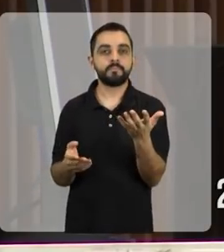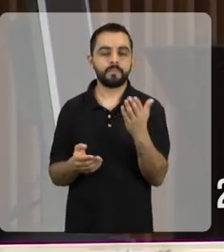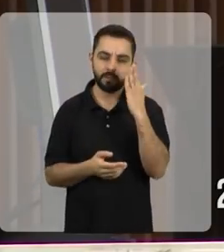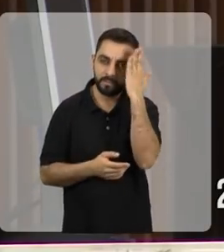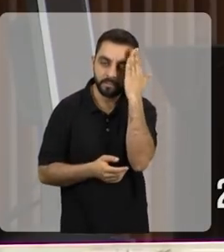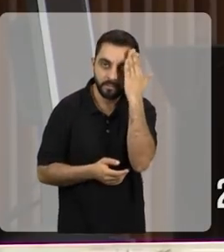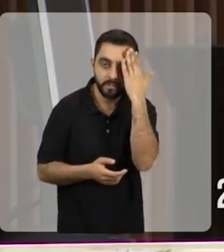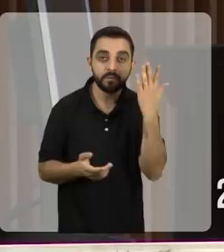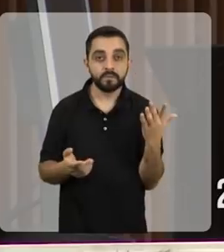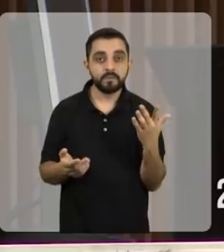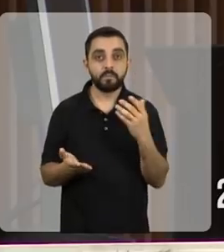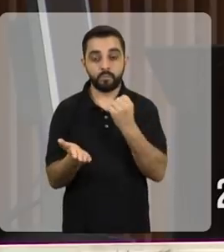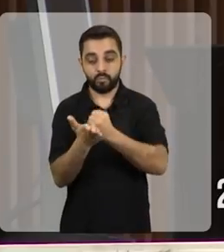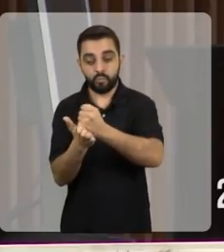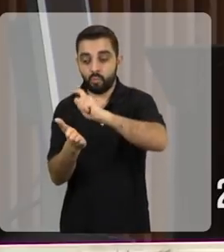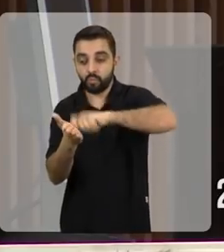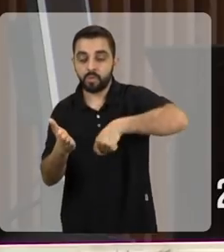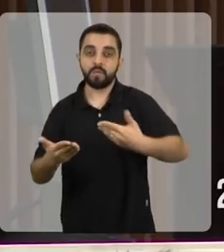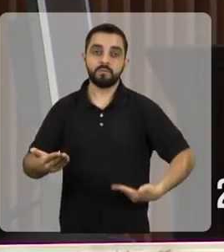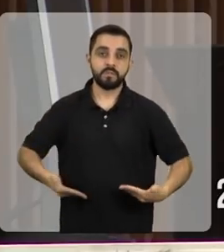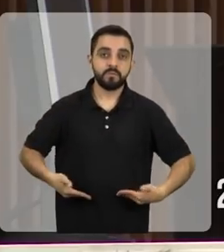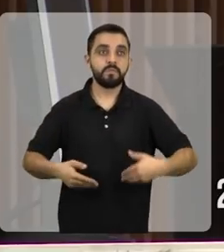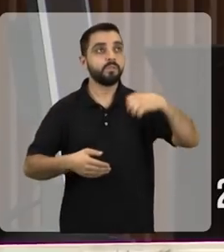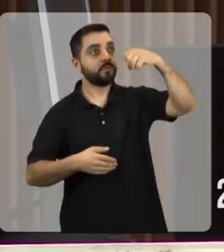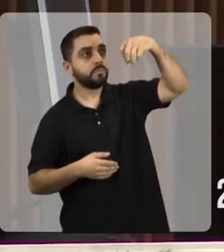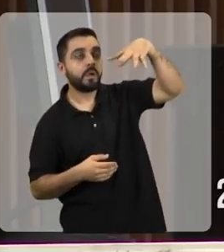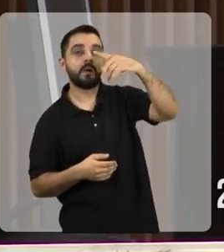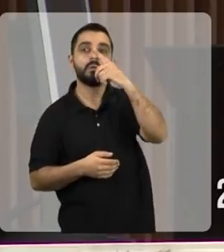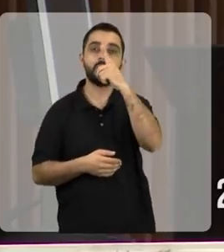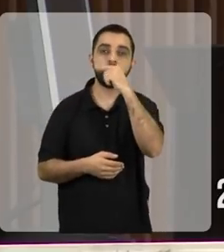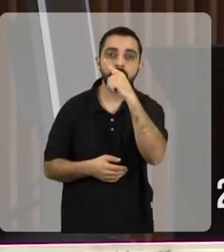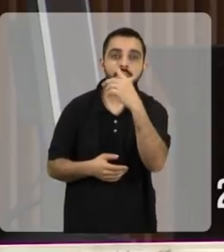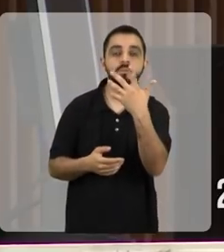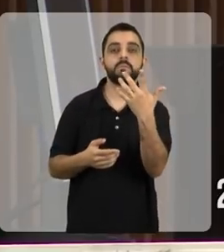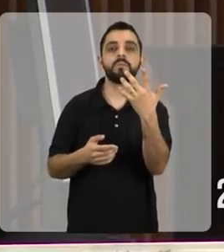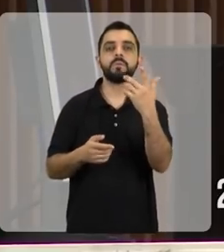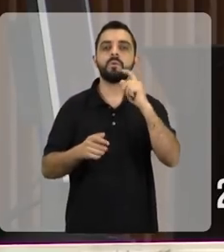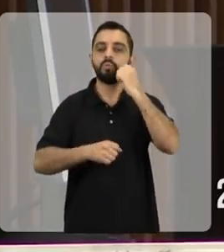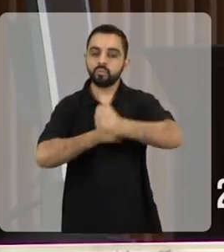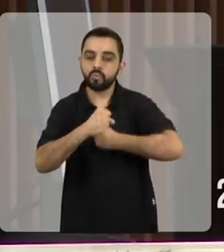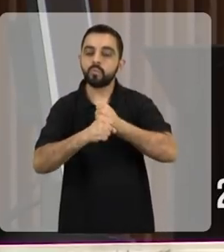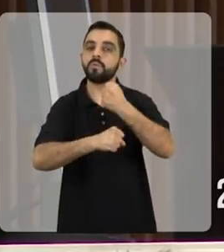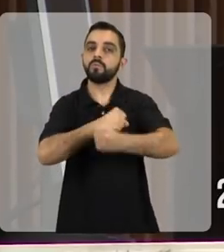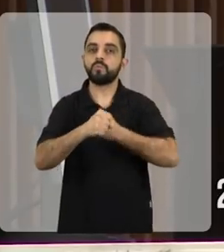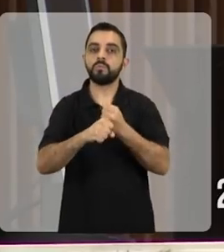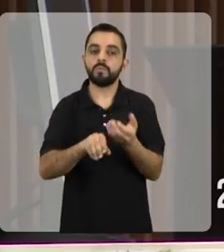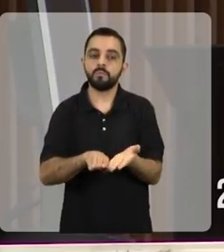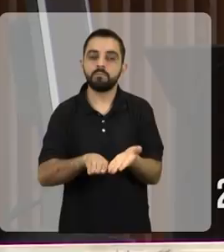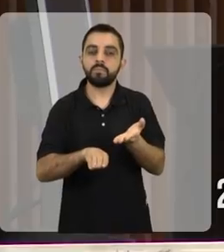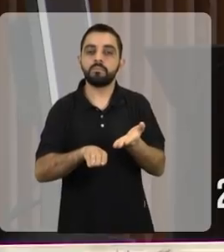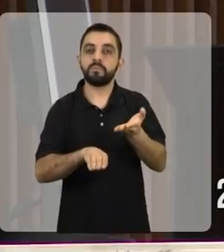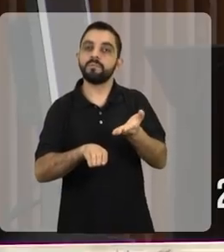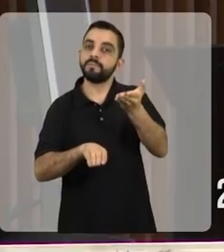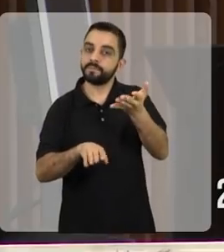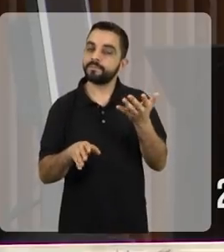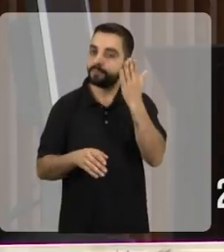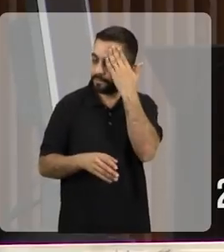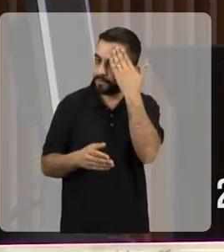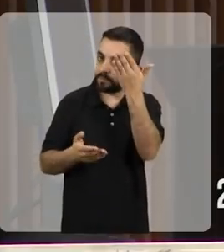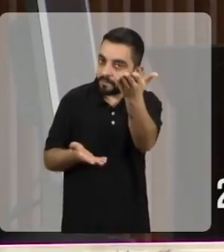essas despesas sendo de contratos de serviços de luz e água são contratos que todos os anos tem um reajuste no mínimo pela inflação